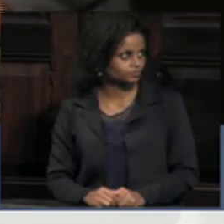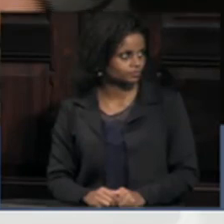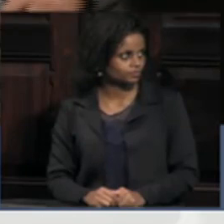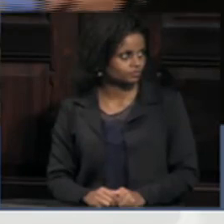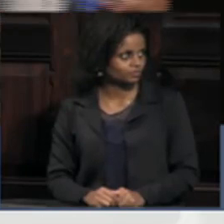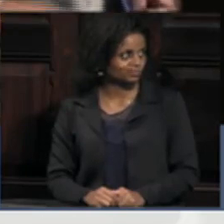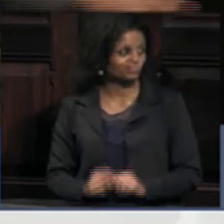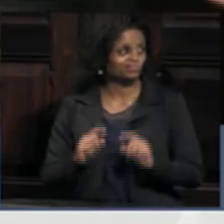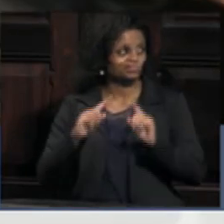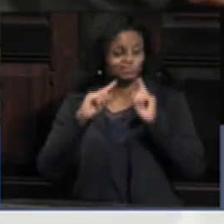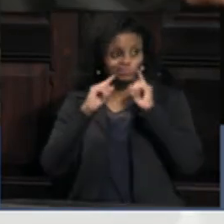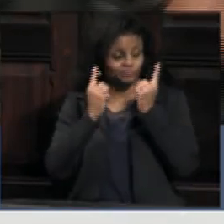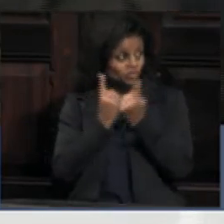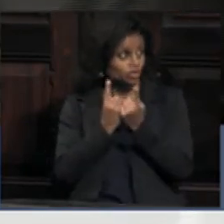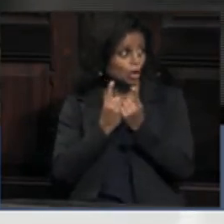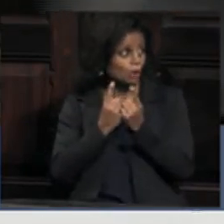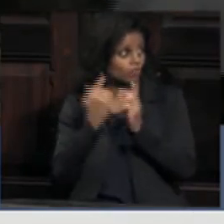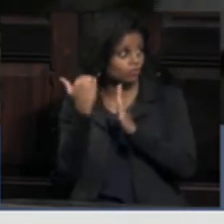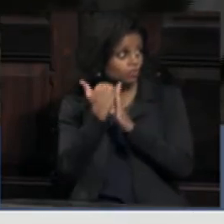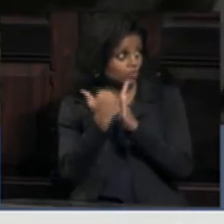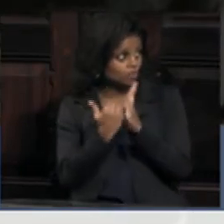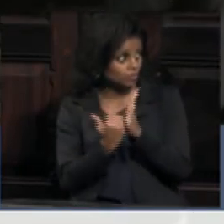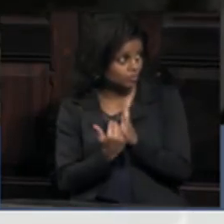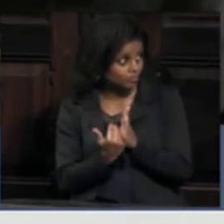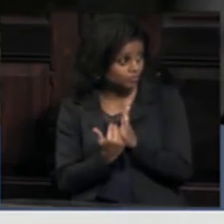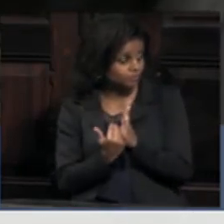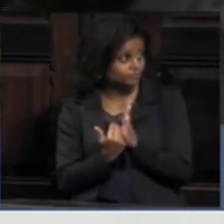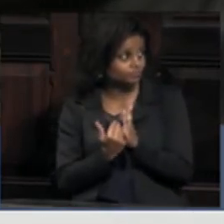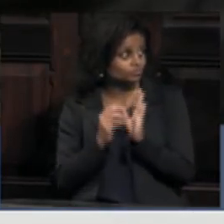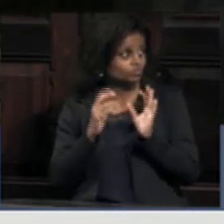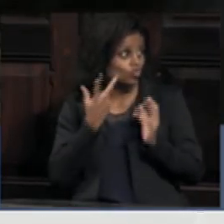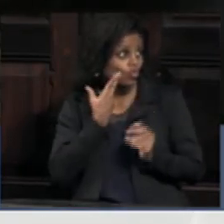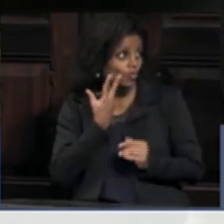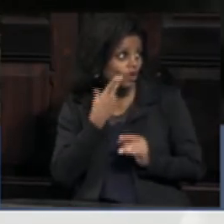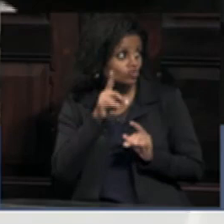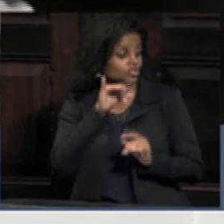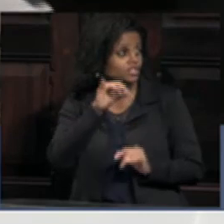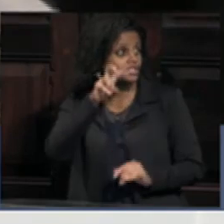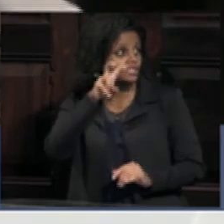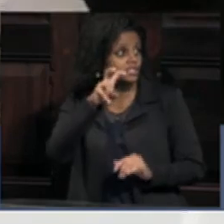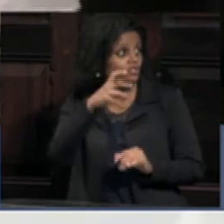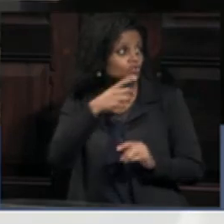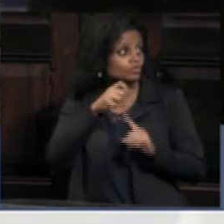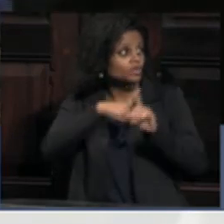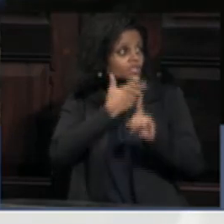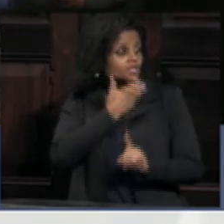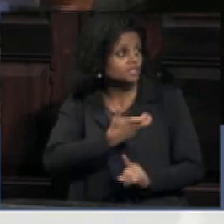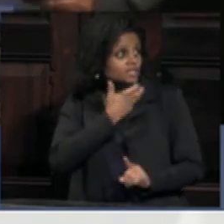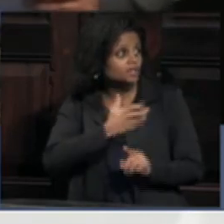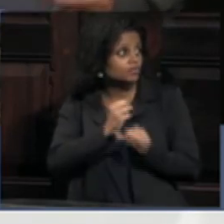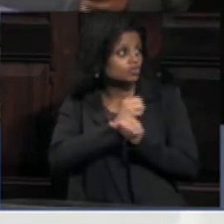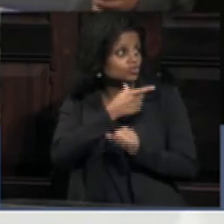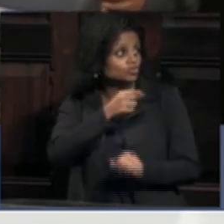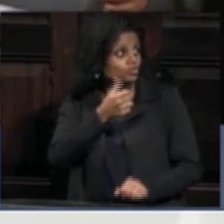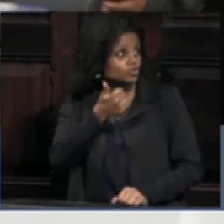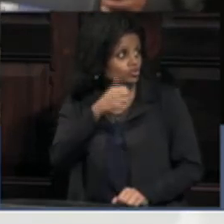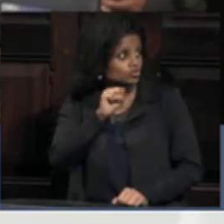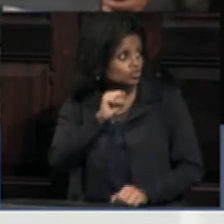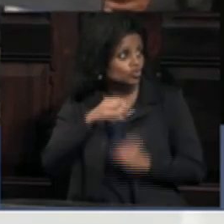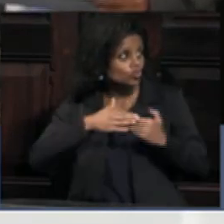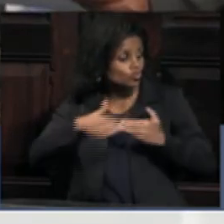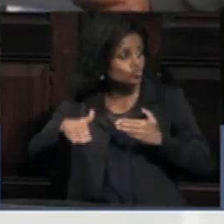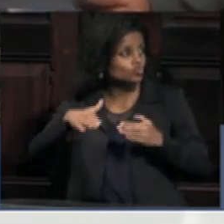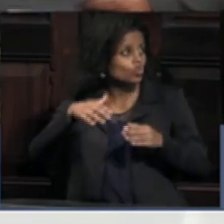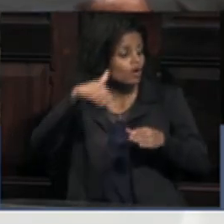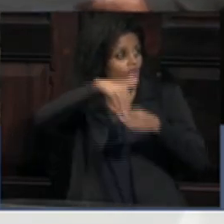horas? A sessão ordinária, chamamos de trabalhos à ordem, sessão ordinária do dia 5 de dezembro de 2018, em continuação da